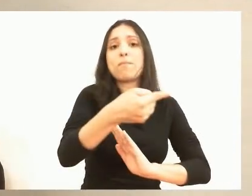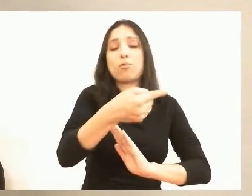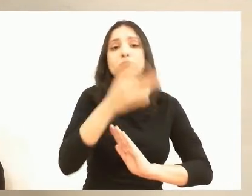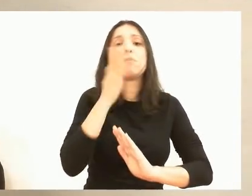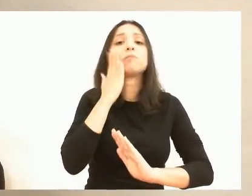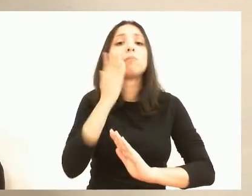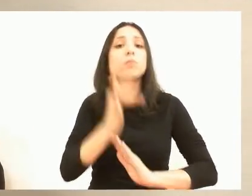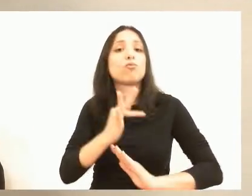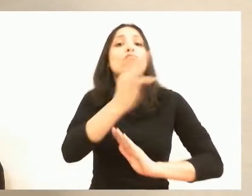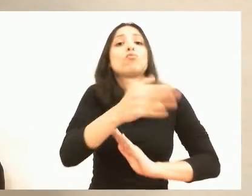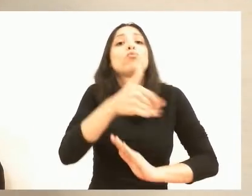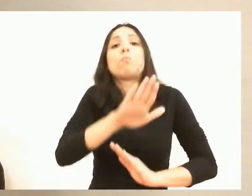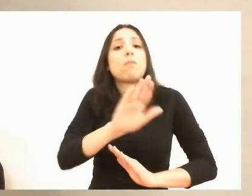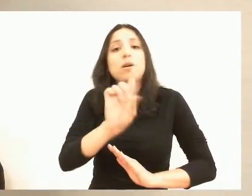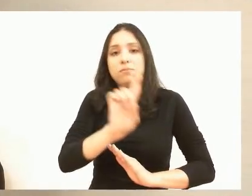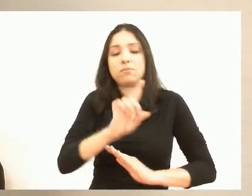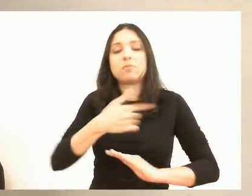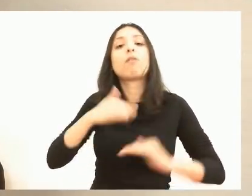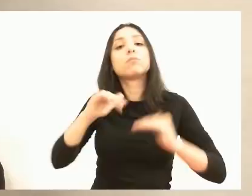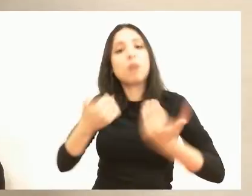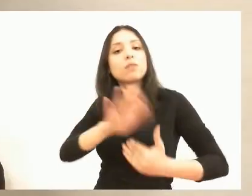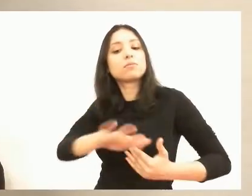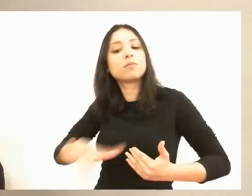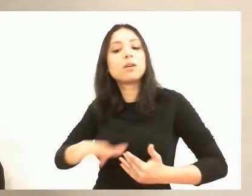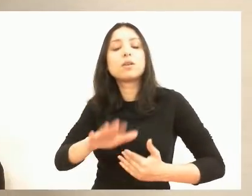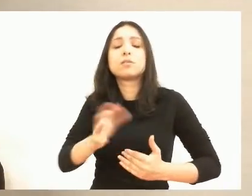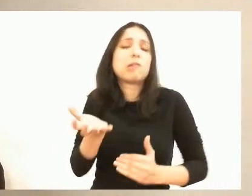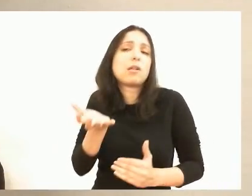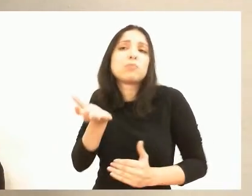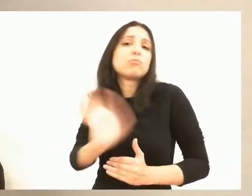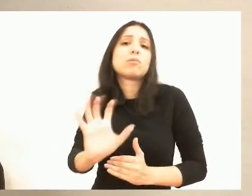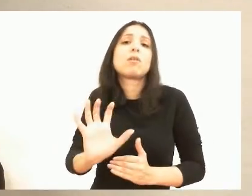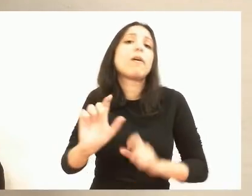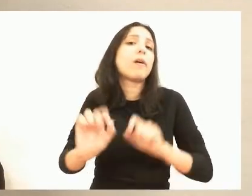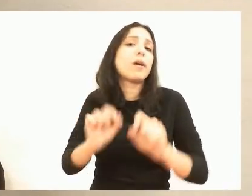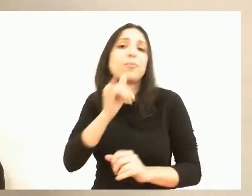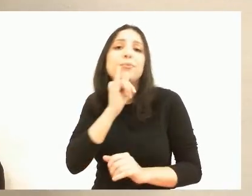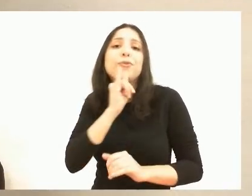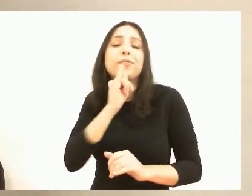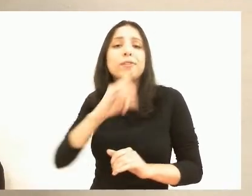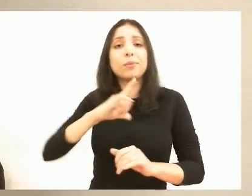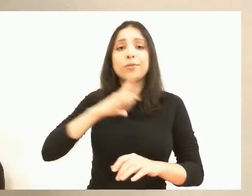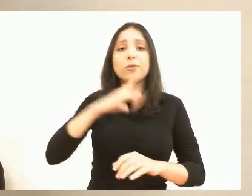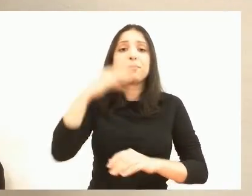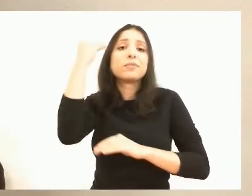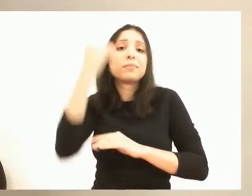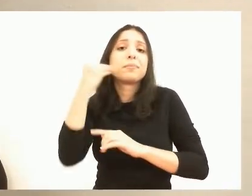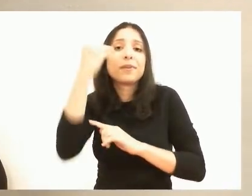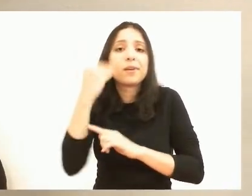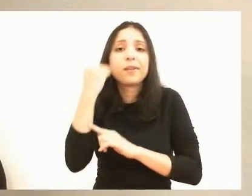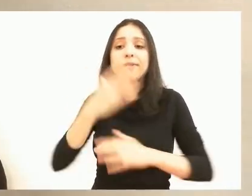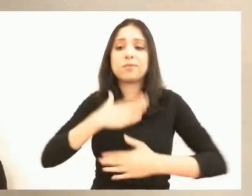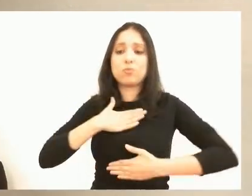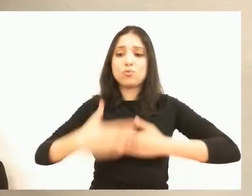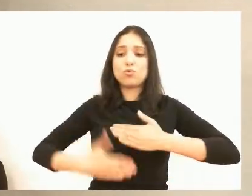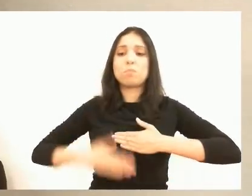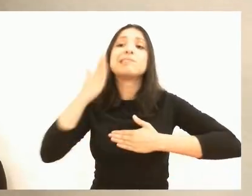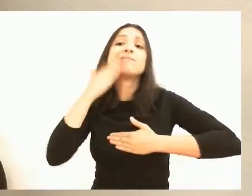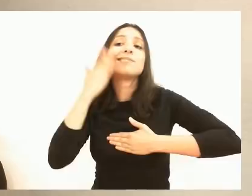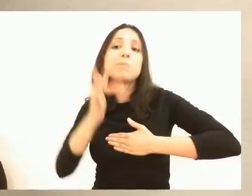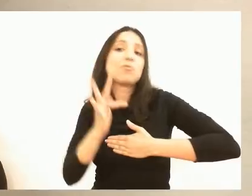mais então a criança não está querendo a ter essa experiência do corpo para saber